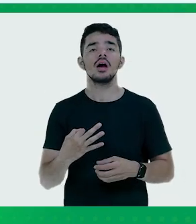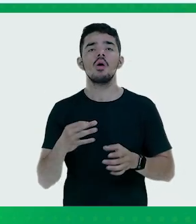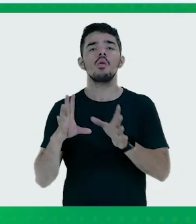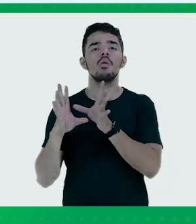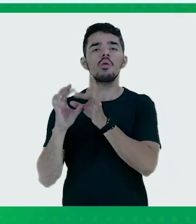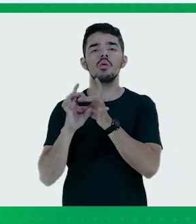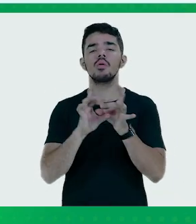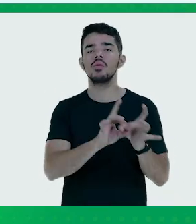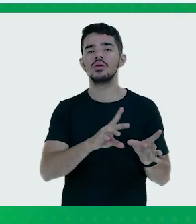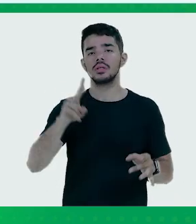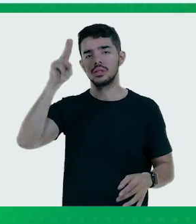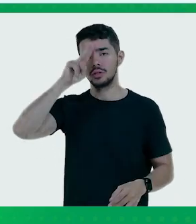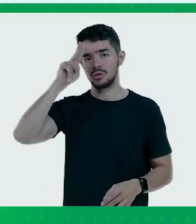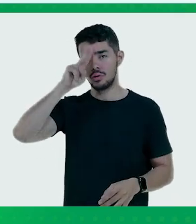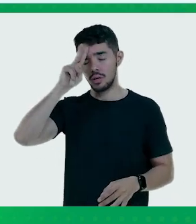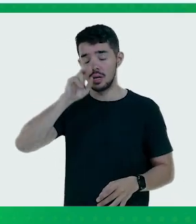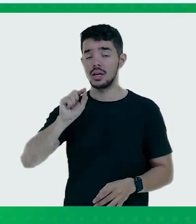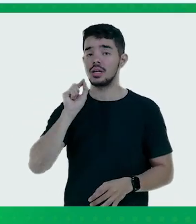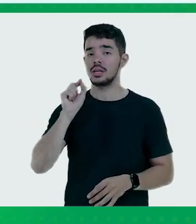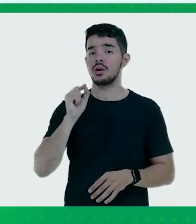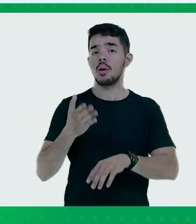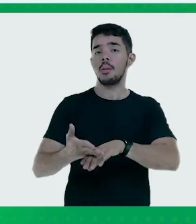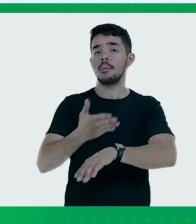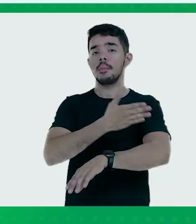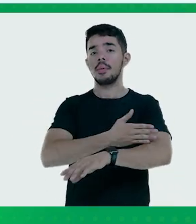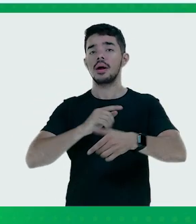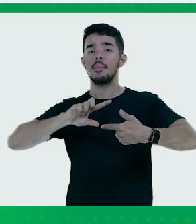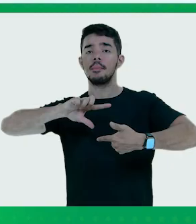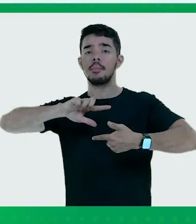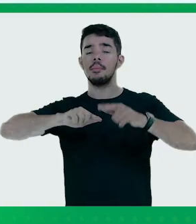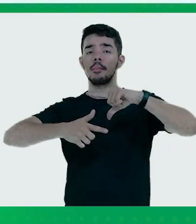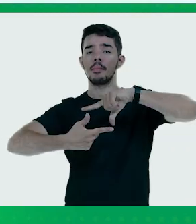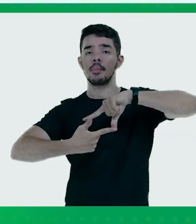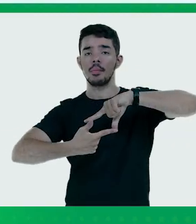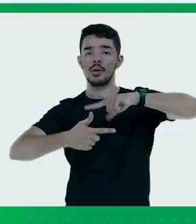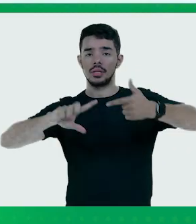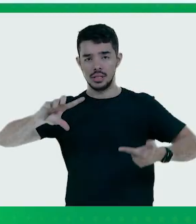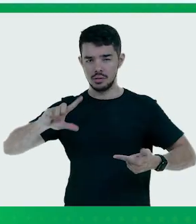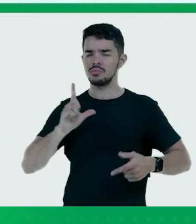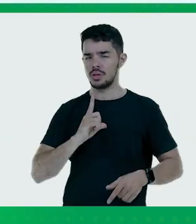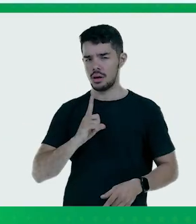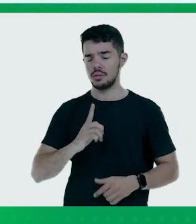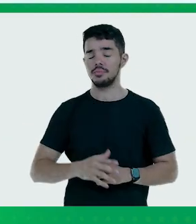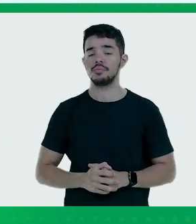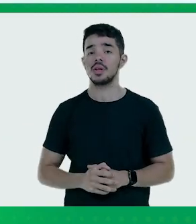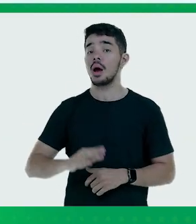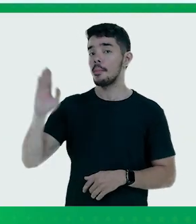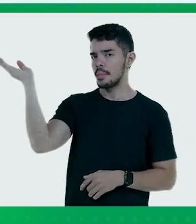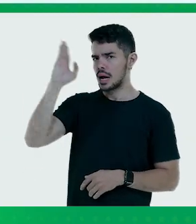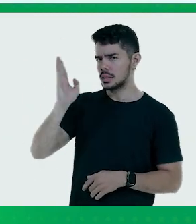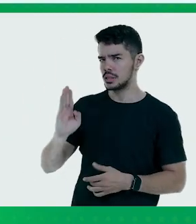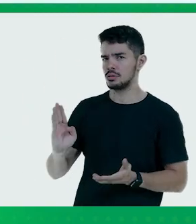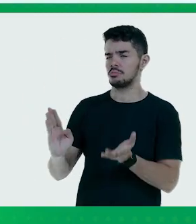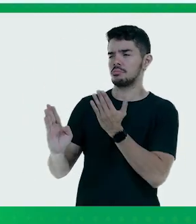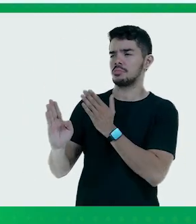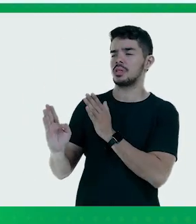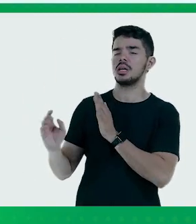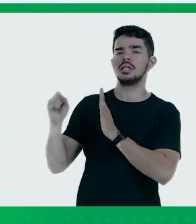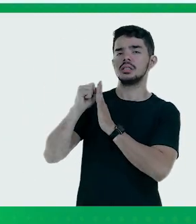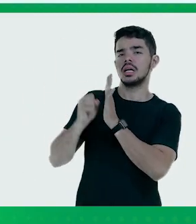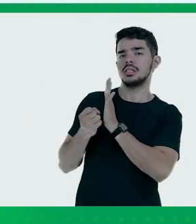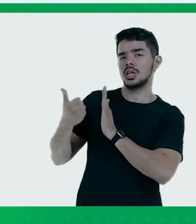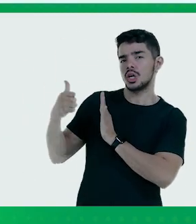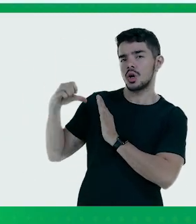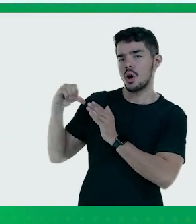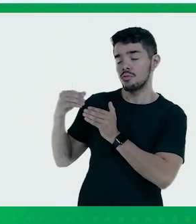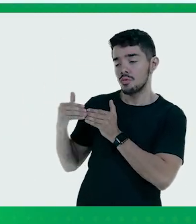o contexto histórico em que o pré-modernismo se situa. O Brasil está vivenciando ali o final do século